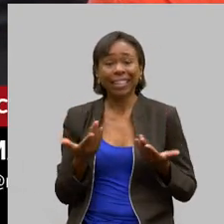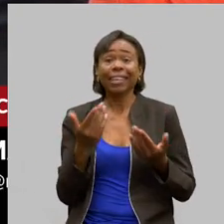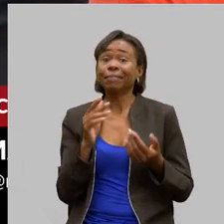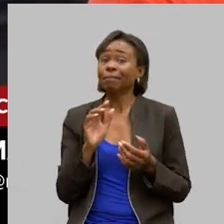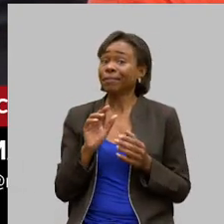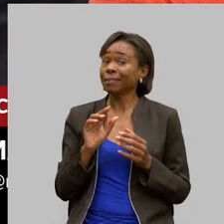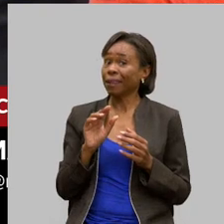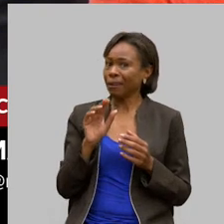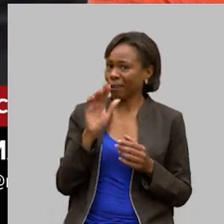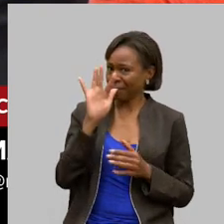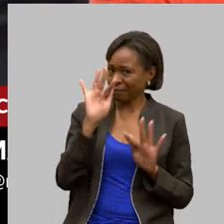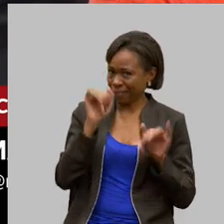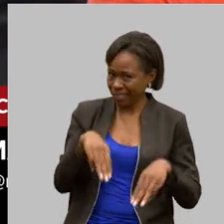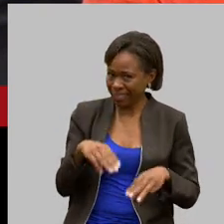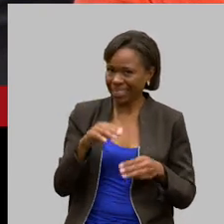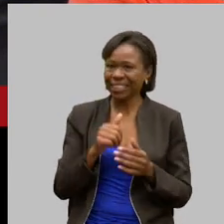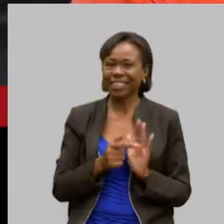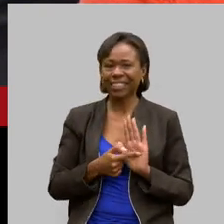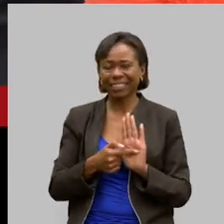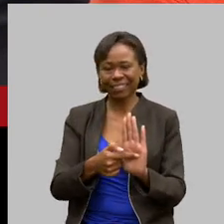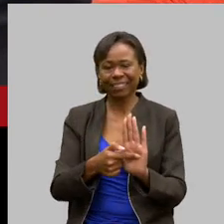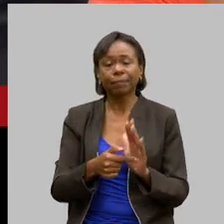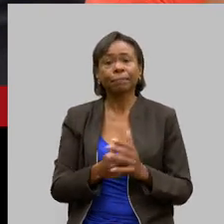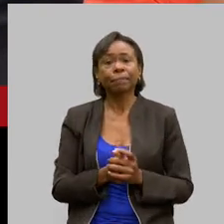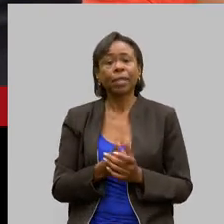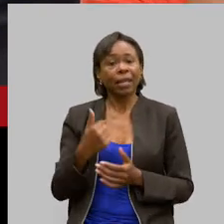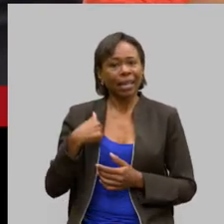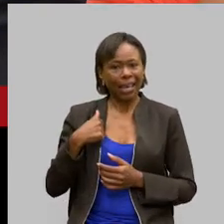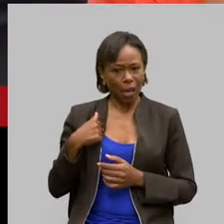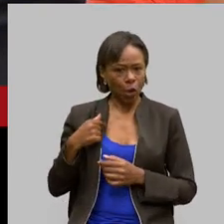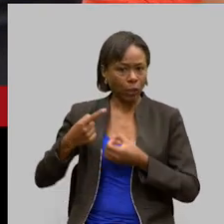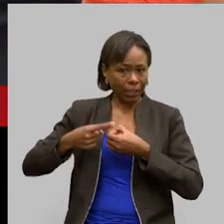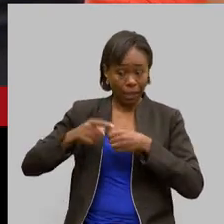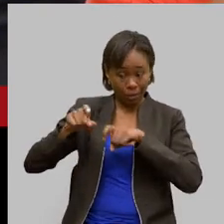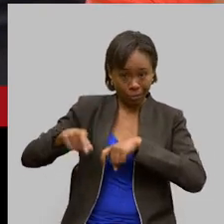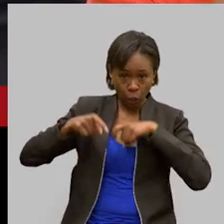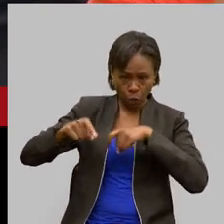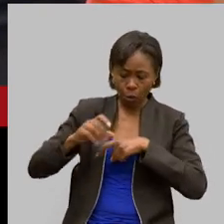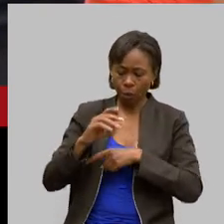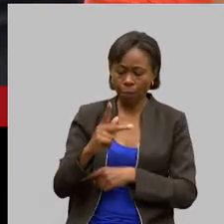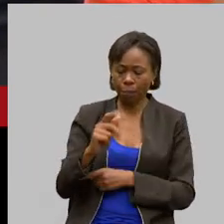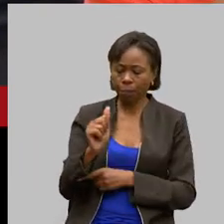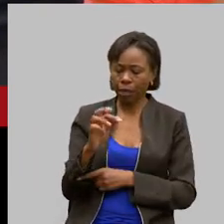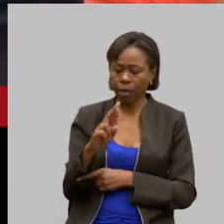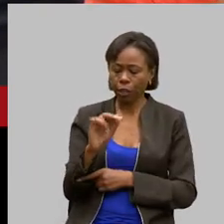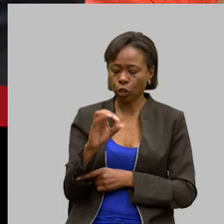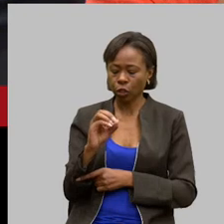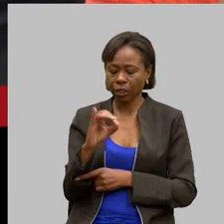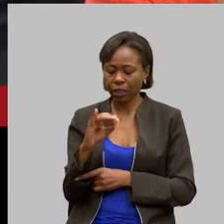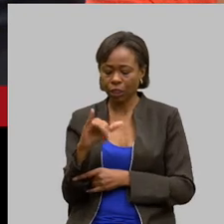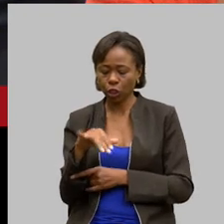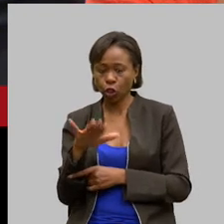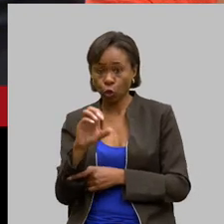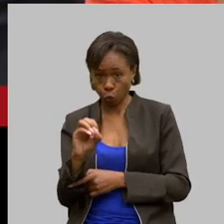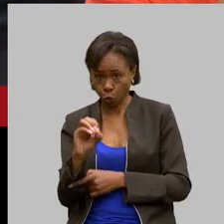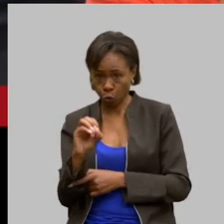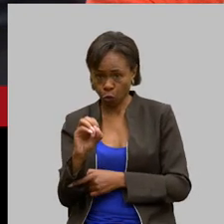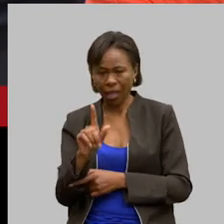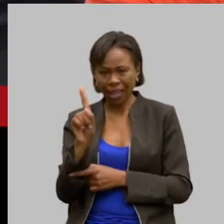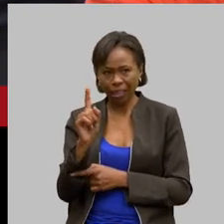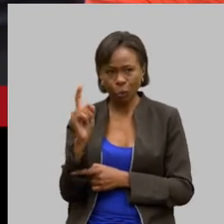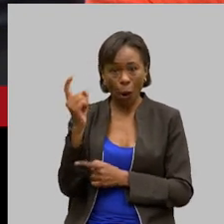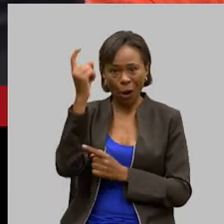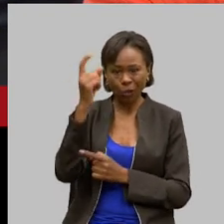registrado Cristiano eu no interior eu venho de Patrocínio uma cidade que fica no alto Paranaíba inclusive da